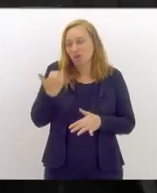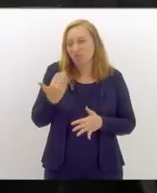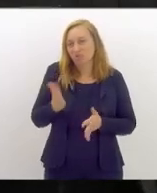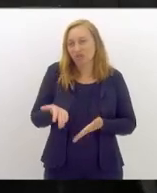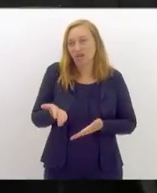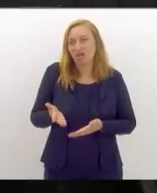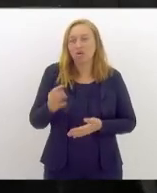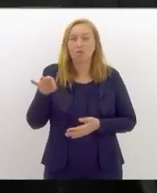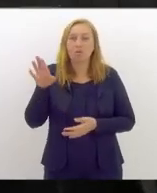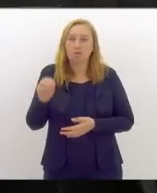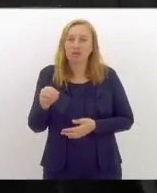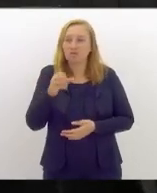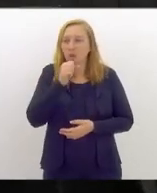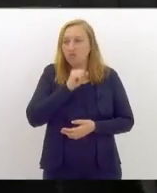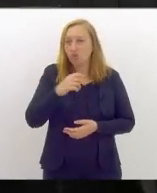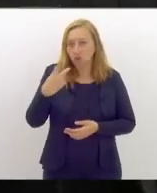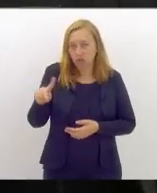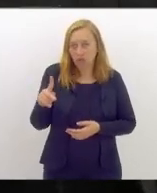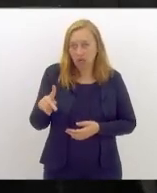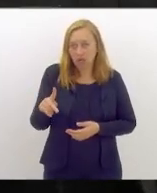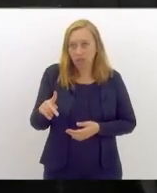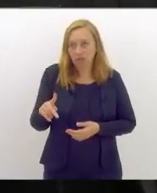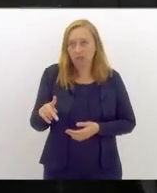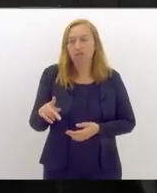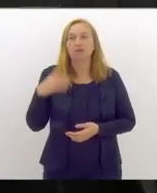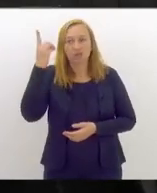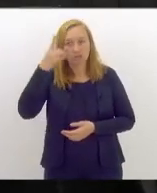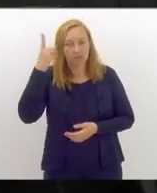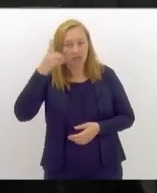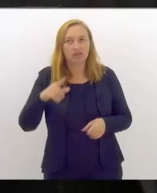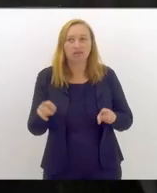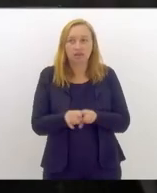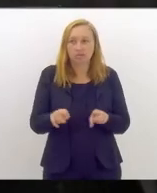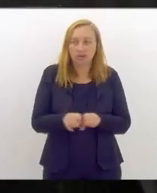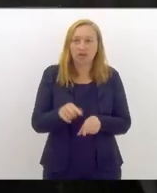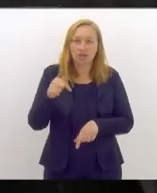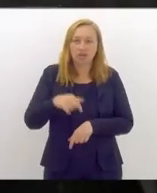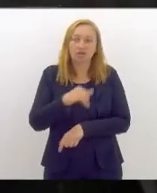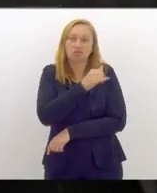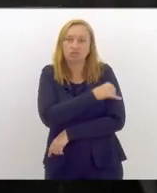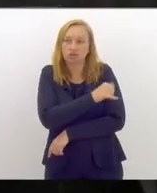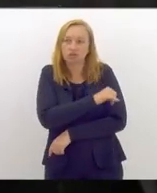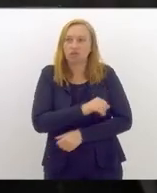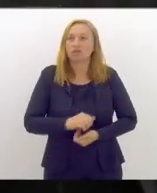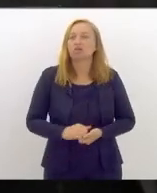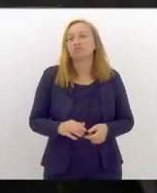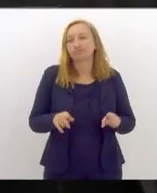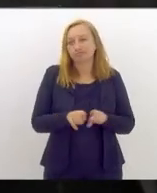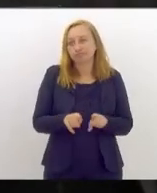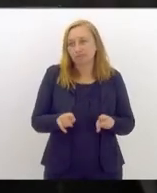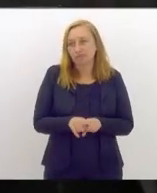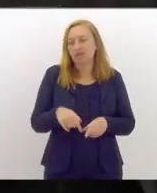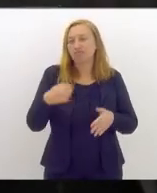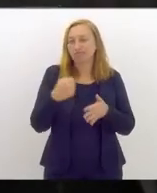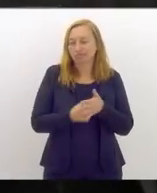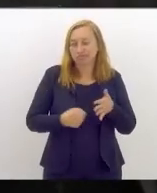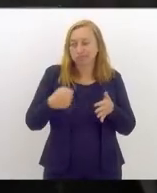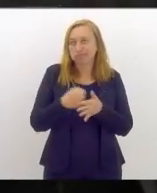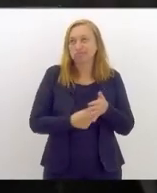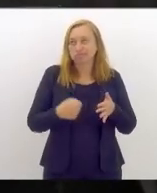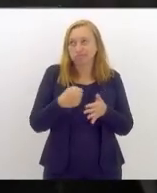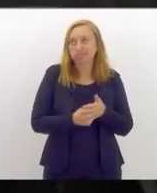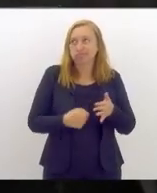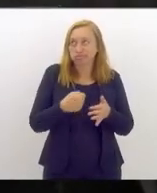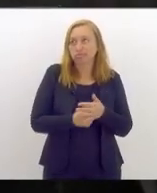Breno o avô dele né o grande Silveira foi deputado também aqui do Rio de Janeiro também uma luta pelo